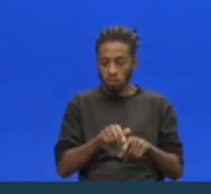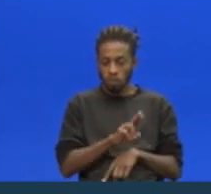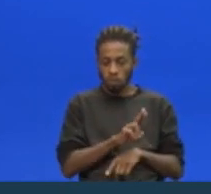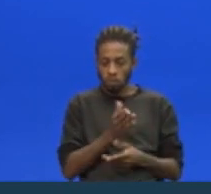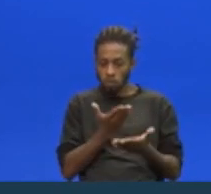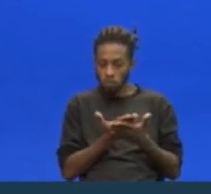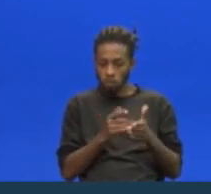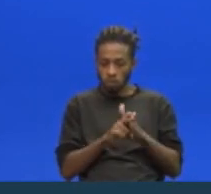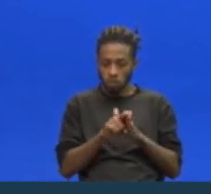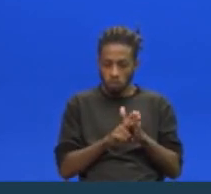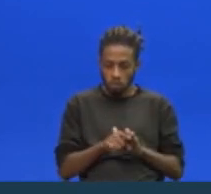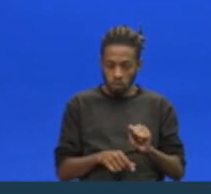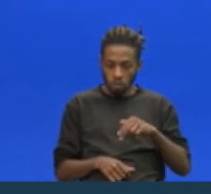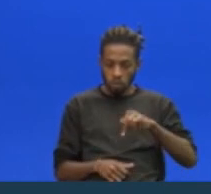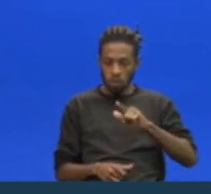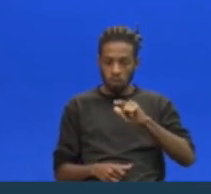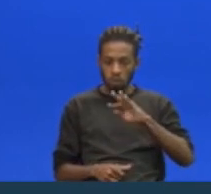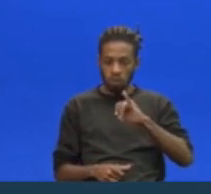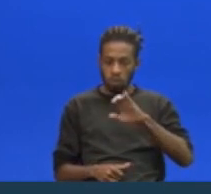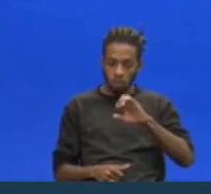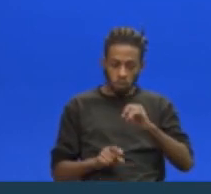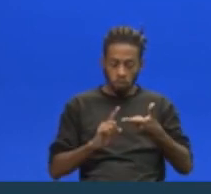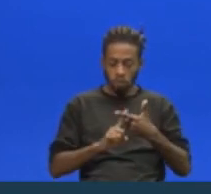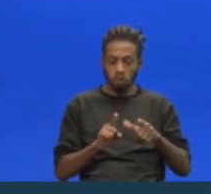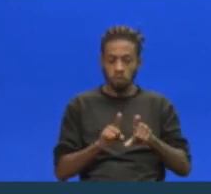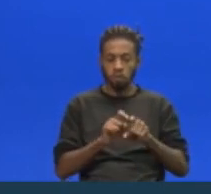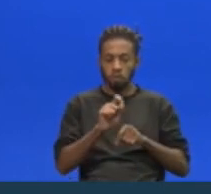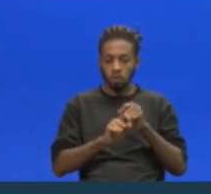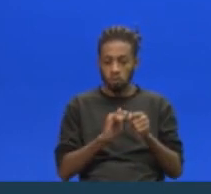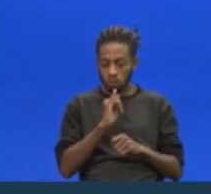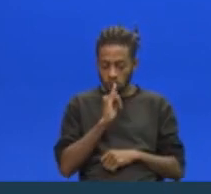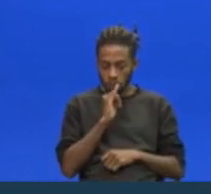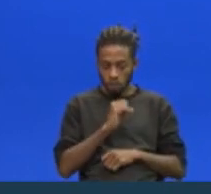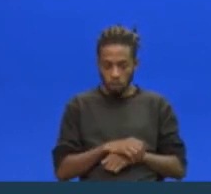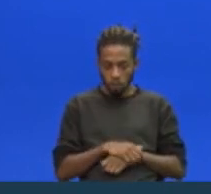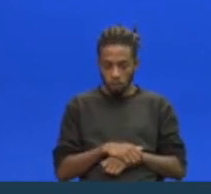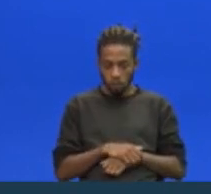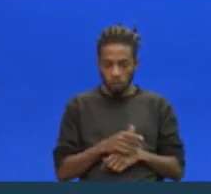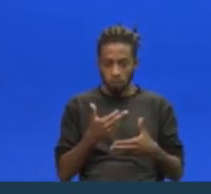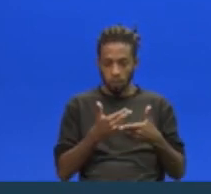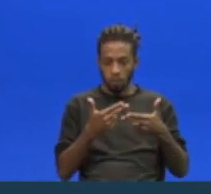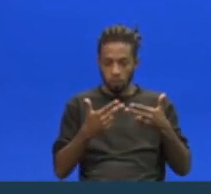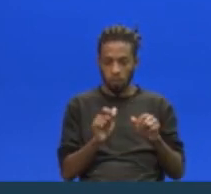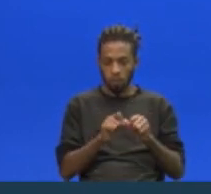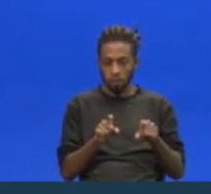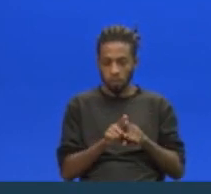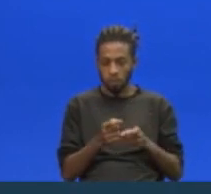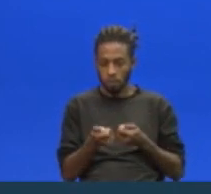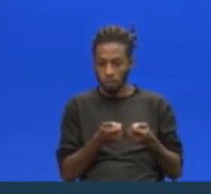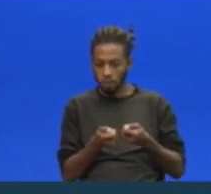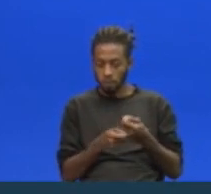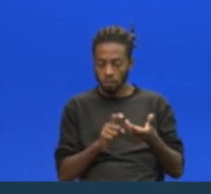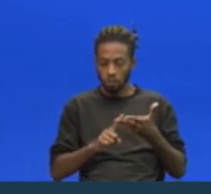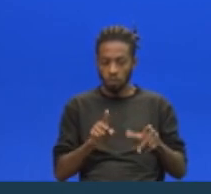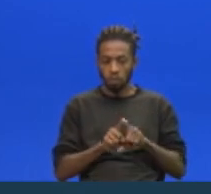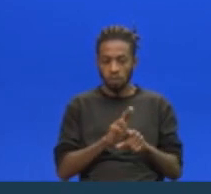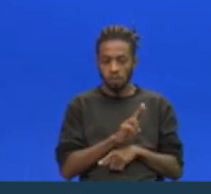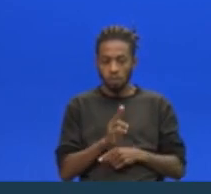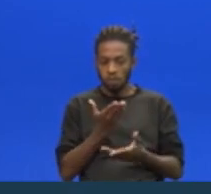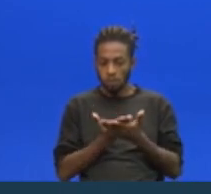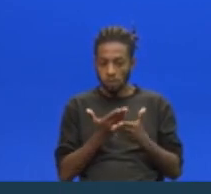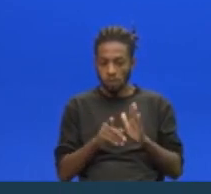estudos analíticos randomizados, coorte, casos e controle, além dos chamados